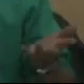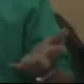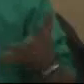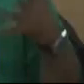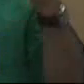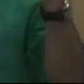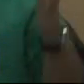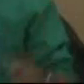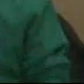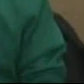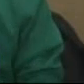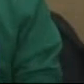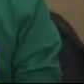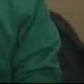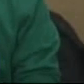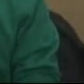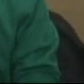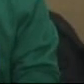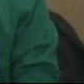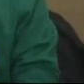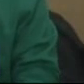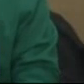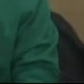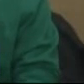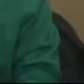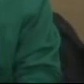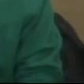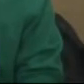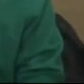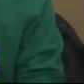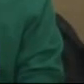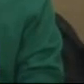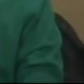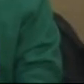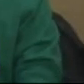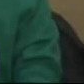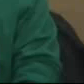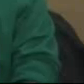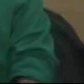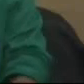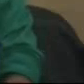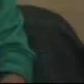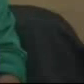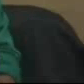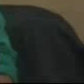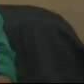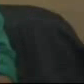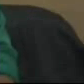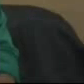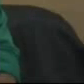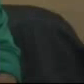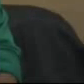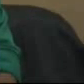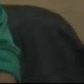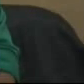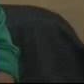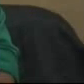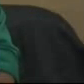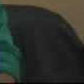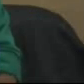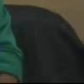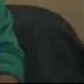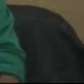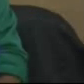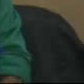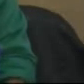residência, no sentido de não trazer problemas futuramente. Então, a pessoa tem esse direito, ela tem à disposição também